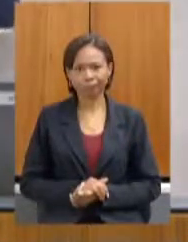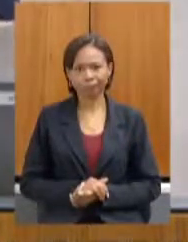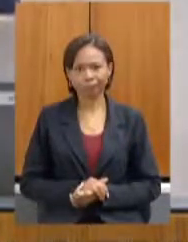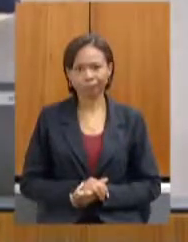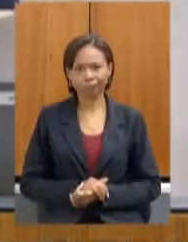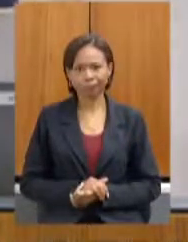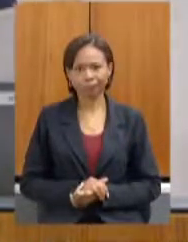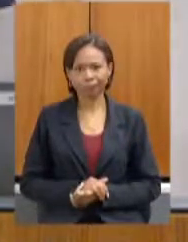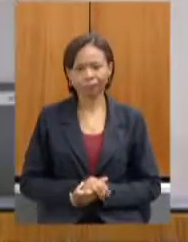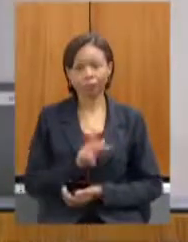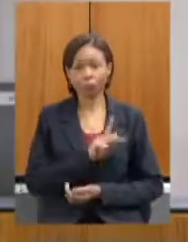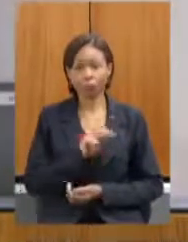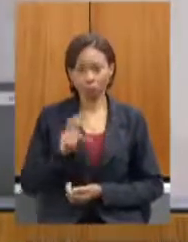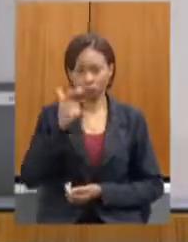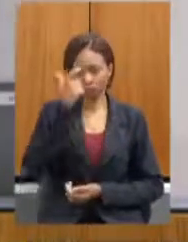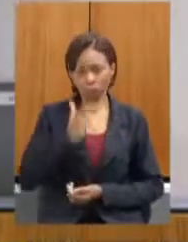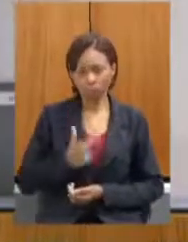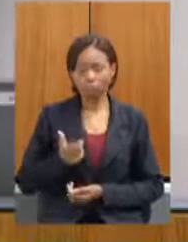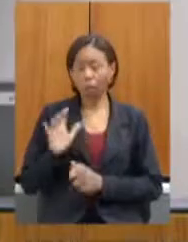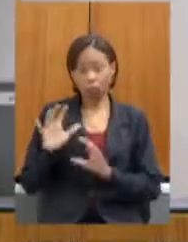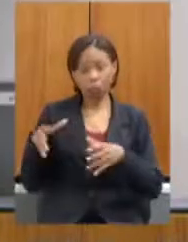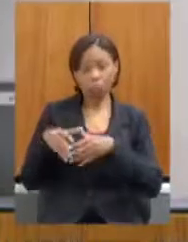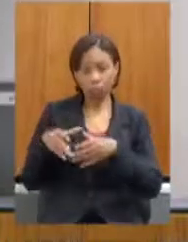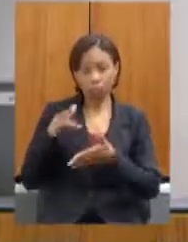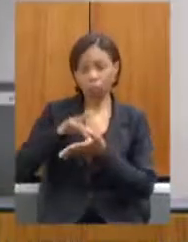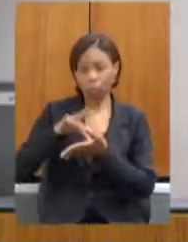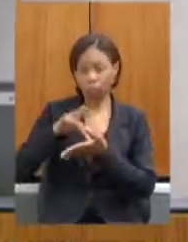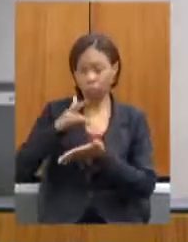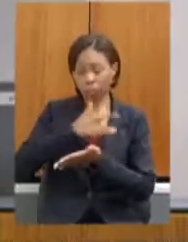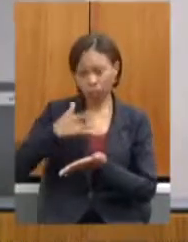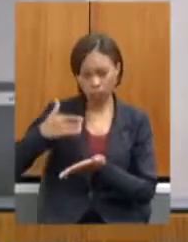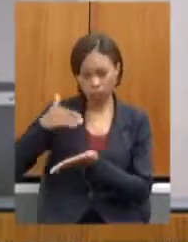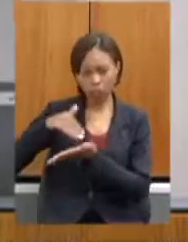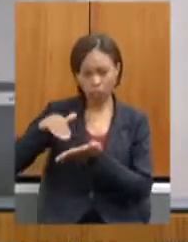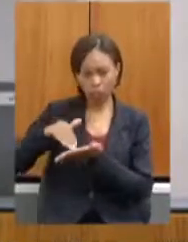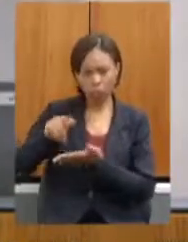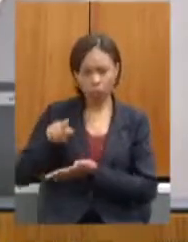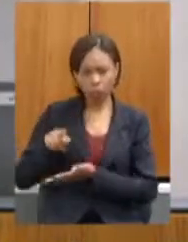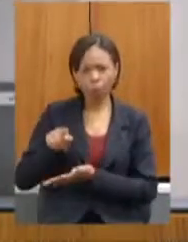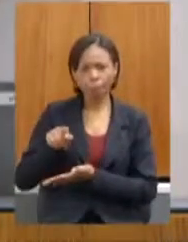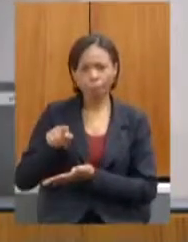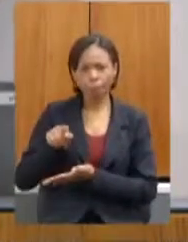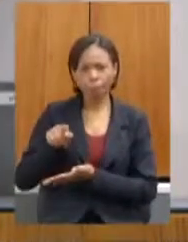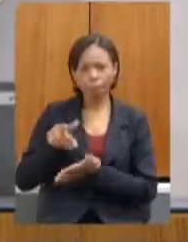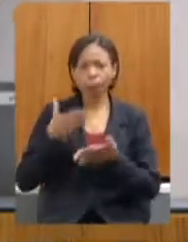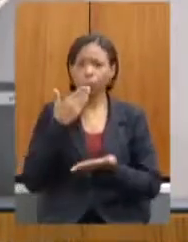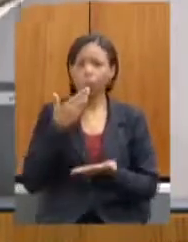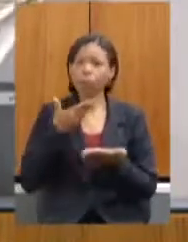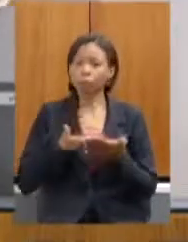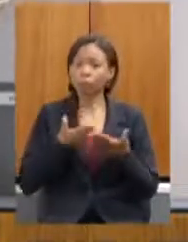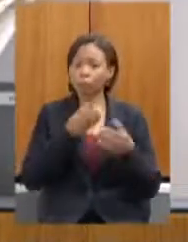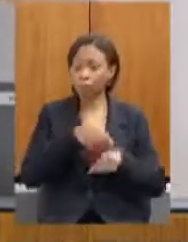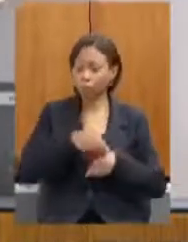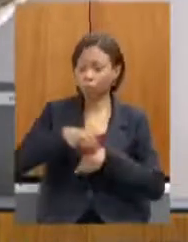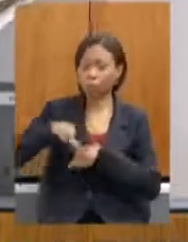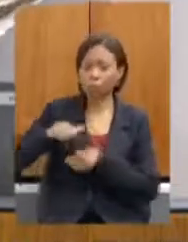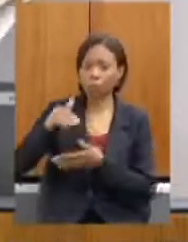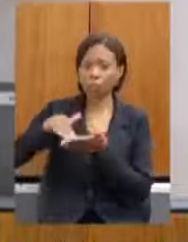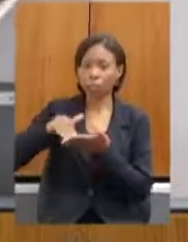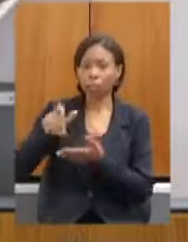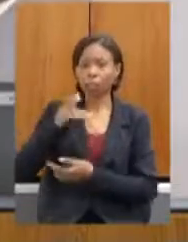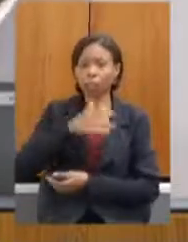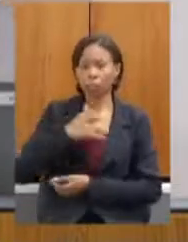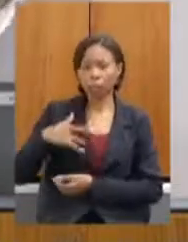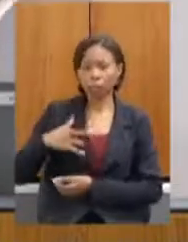serviço presidente da condição de saúde Deputado que isso descreve solicita que seja encaminhado ao secretário de saúde do Estado Minas Gerais